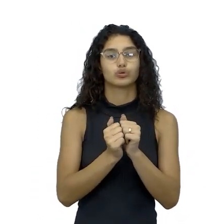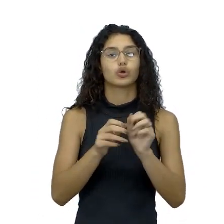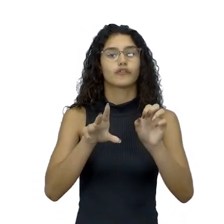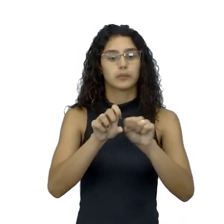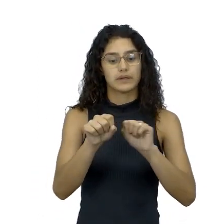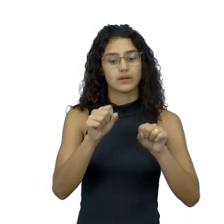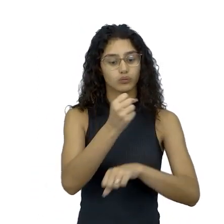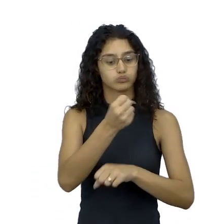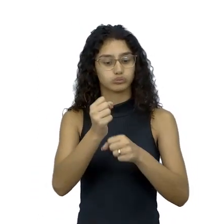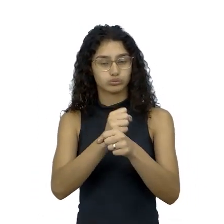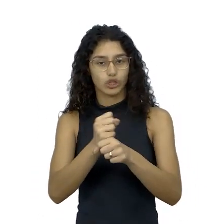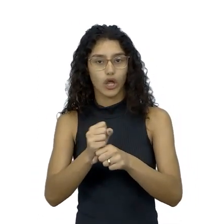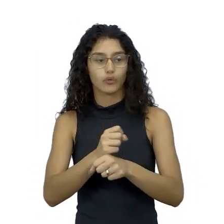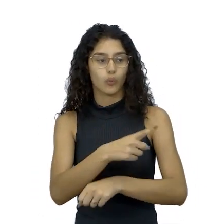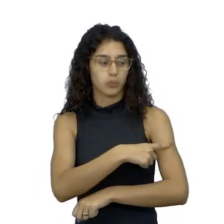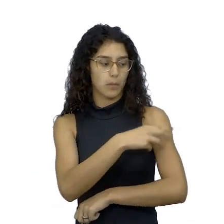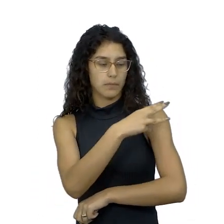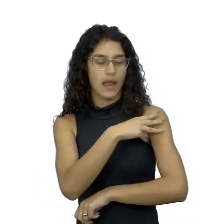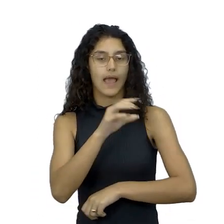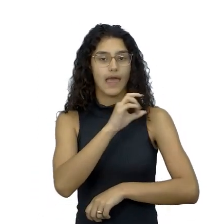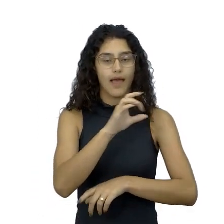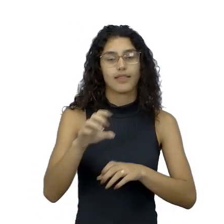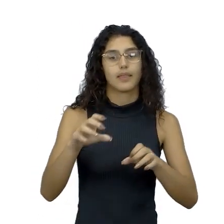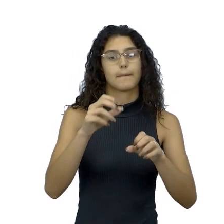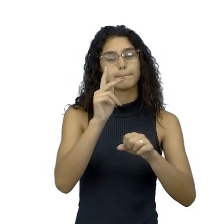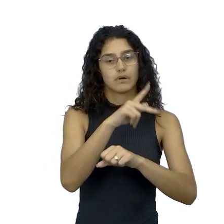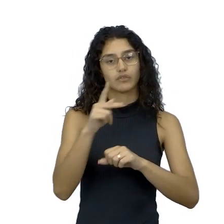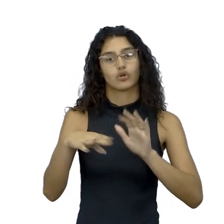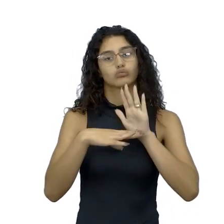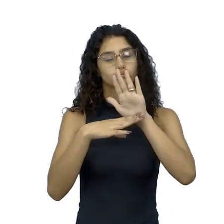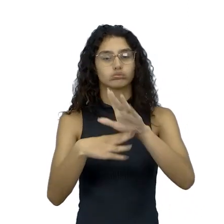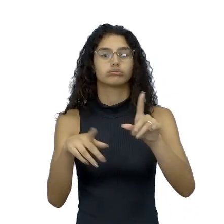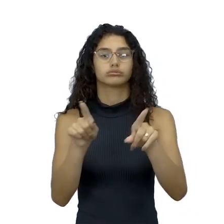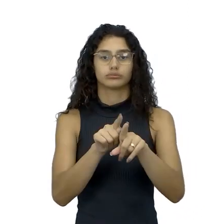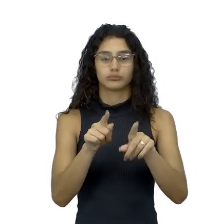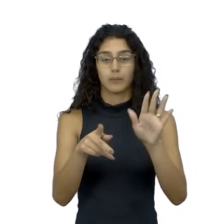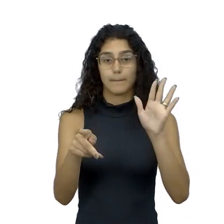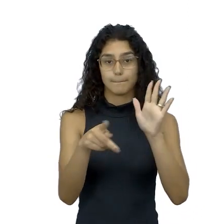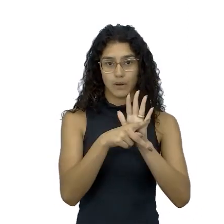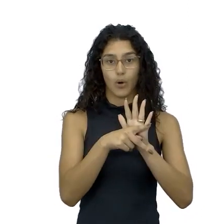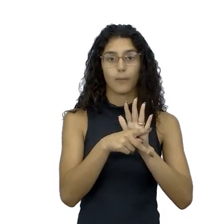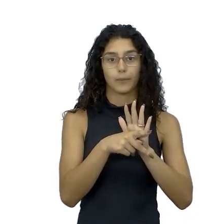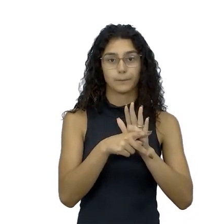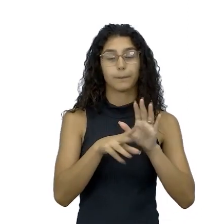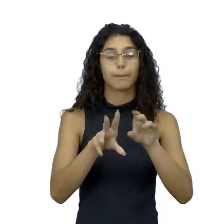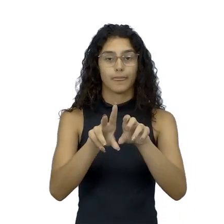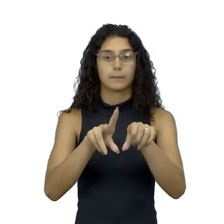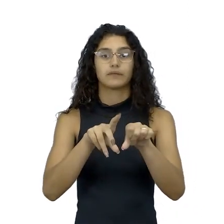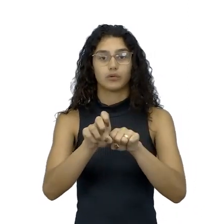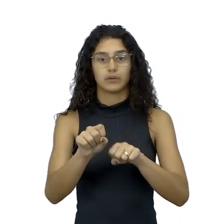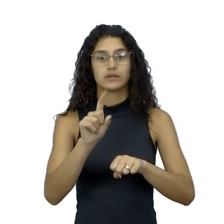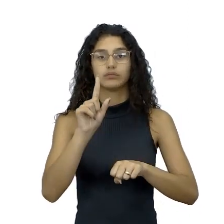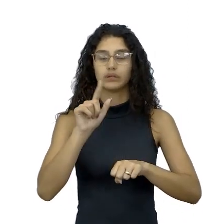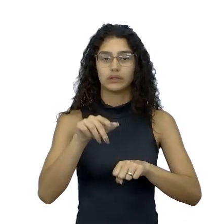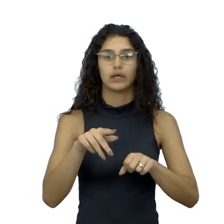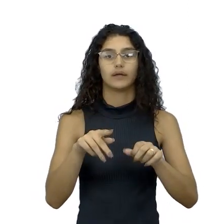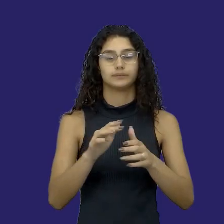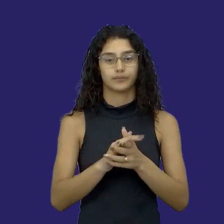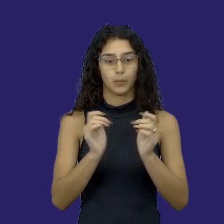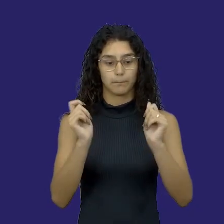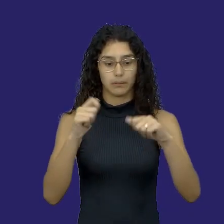ano e série, tá bom? E aí sim, cada professor vai se direcionar para aquela formação que é a do seu componente